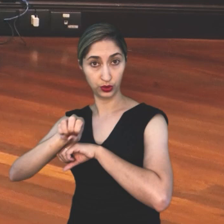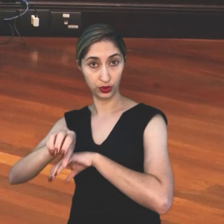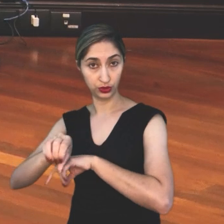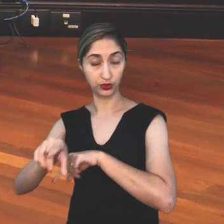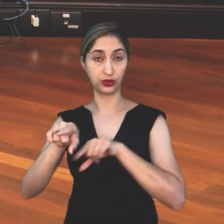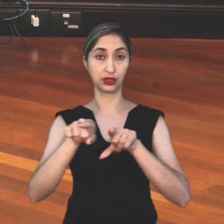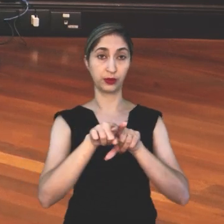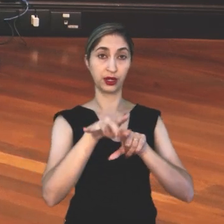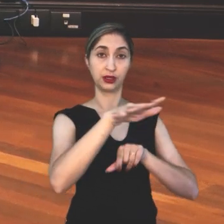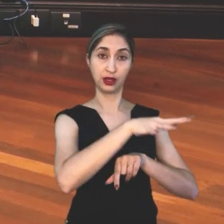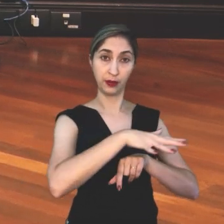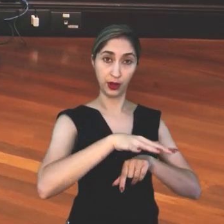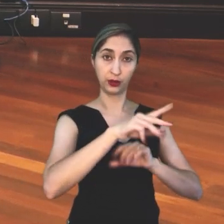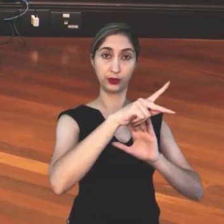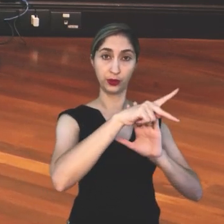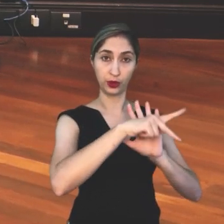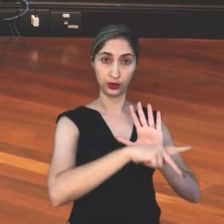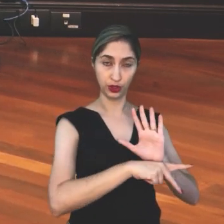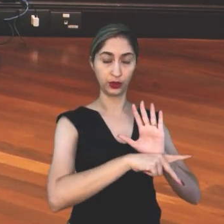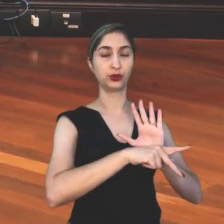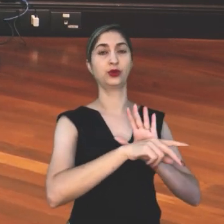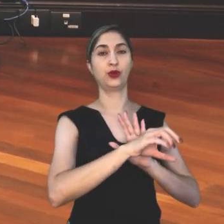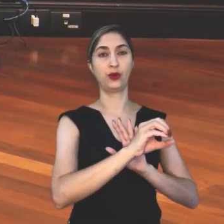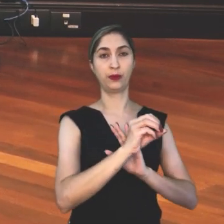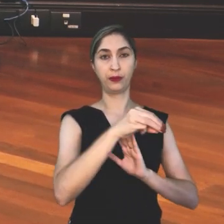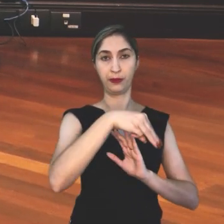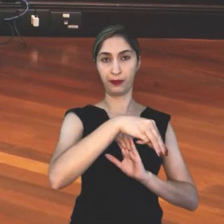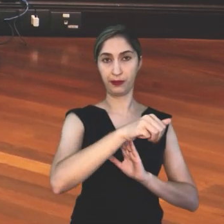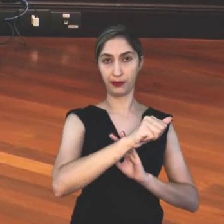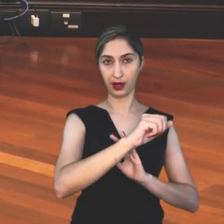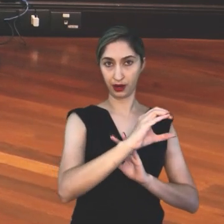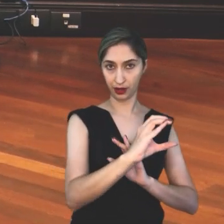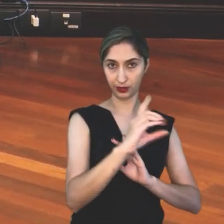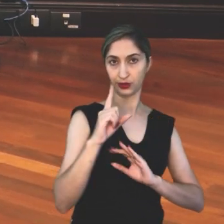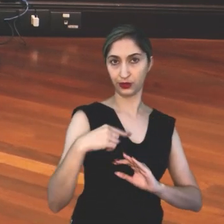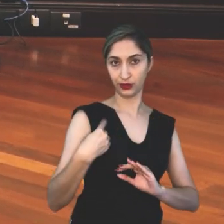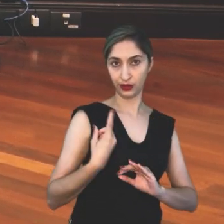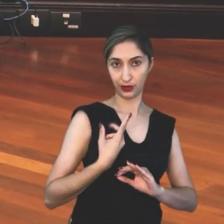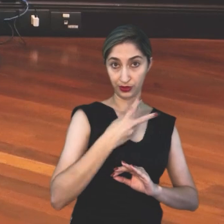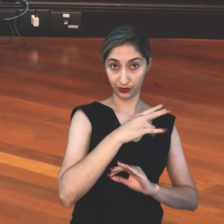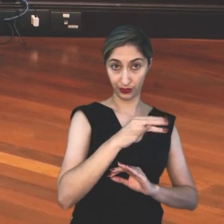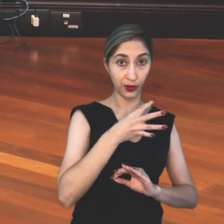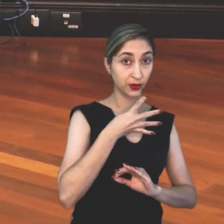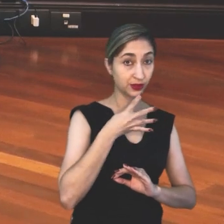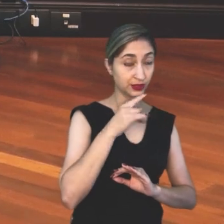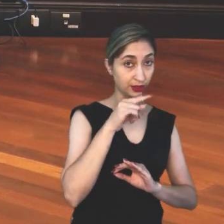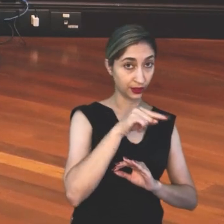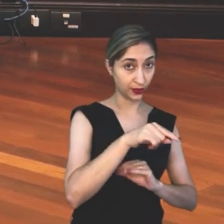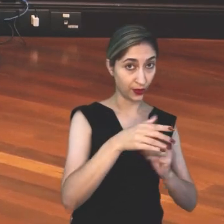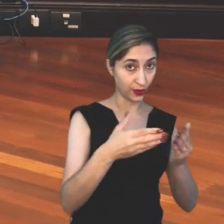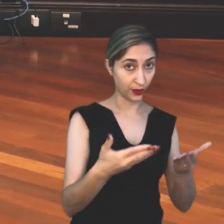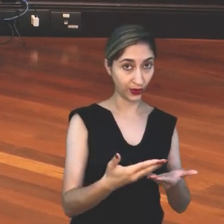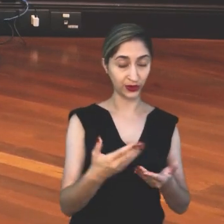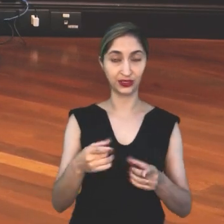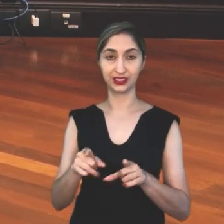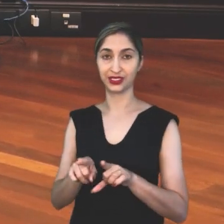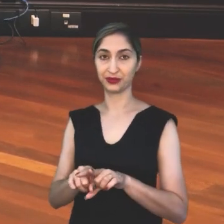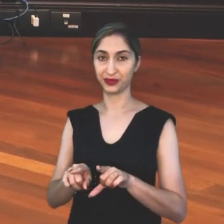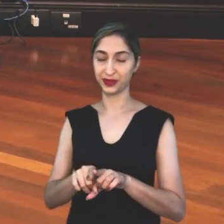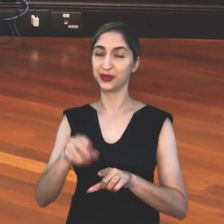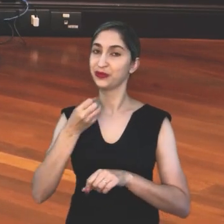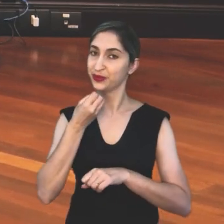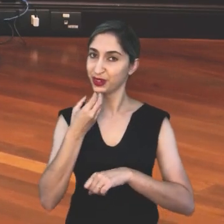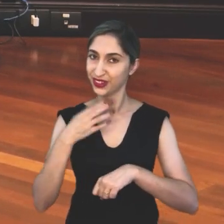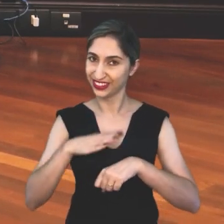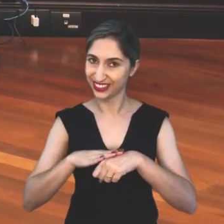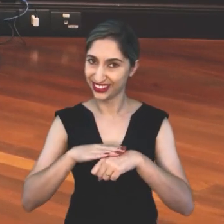que está trabalhando tanto aqui no Educativo, como uma das pessoas que está no MAC também, que é o projeto que a gente vai conhecer hoje, vai começar um pouco sobre ele hoje,